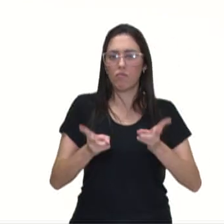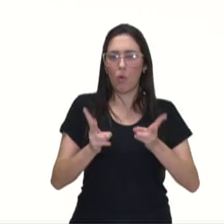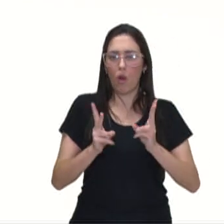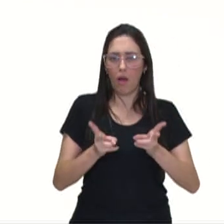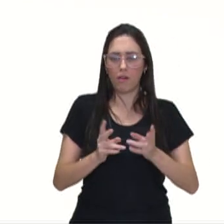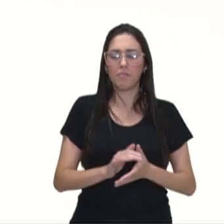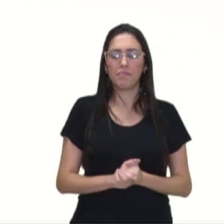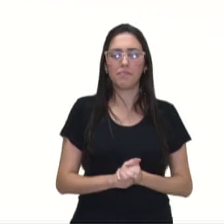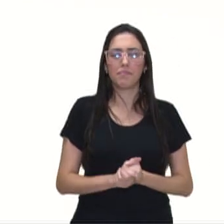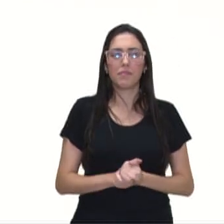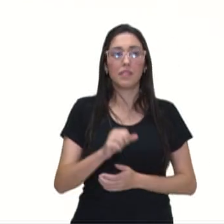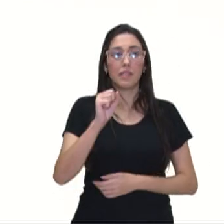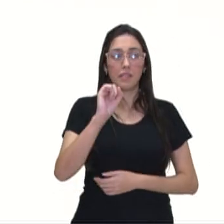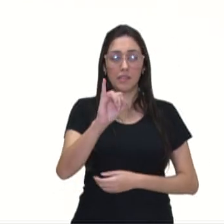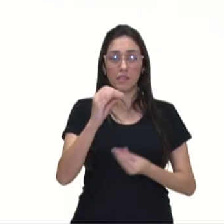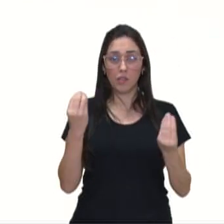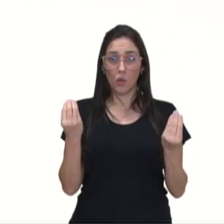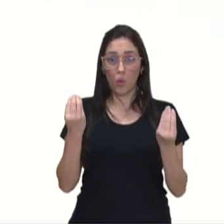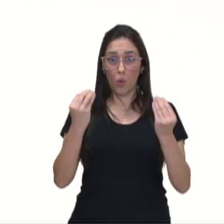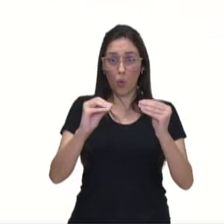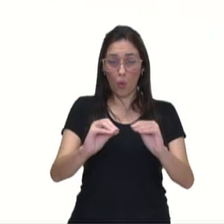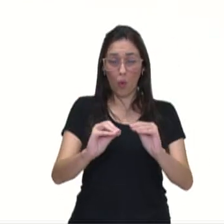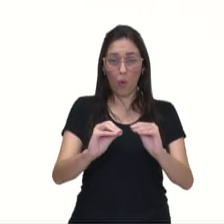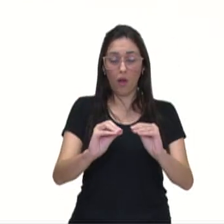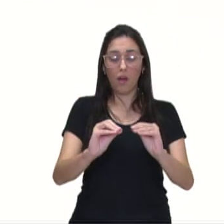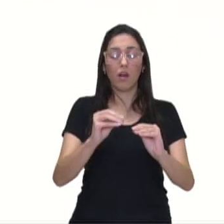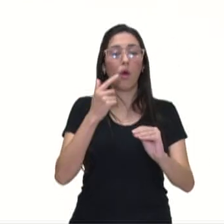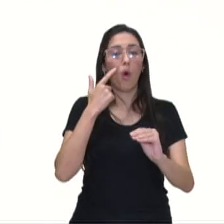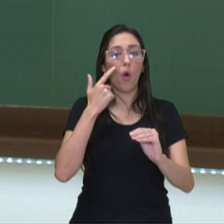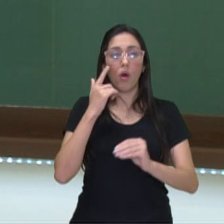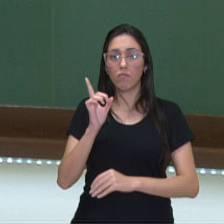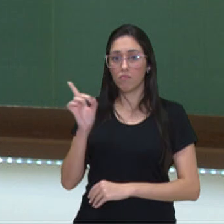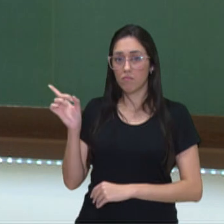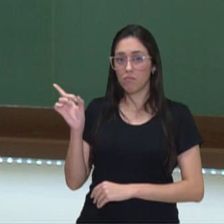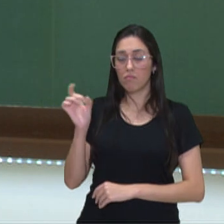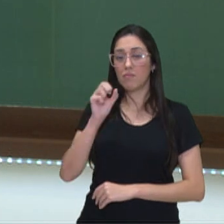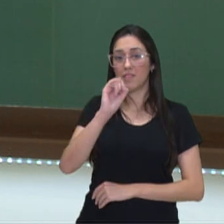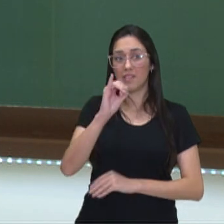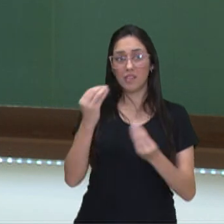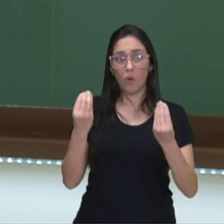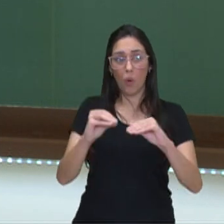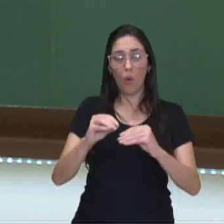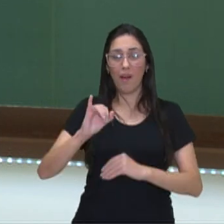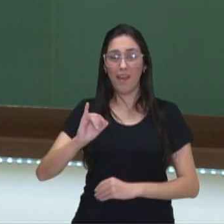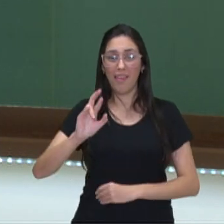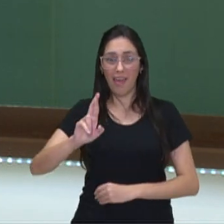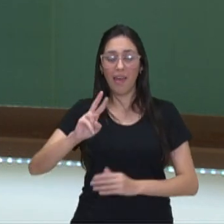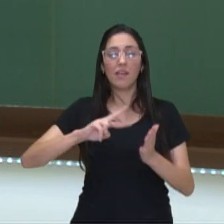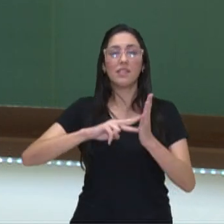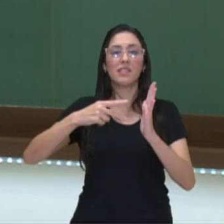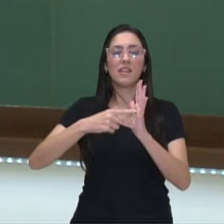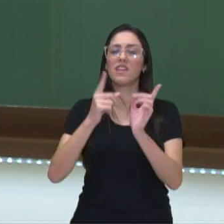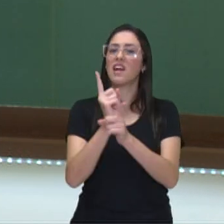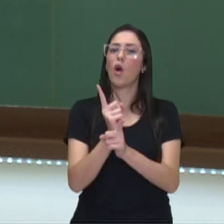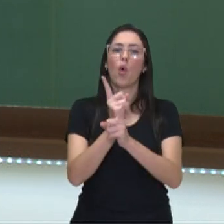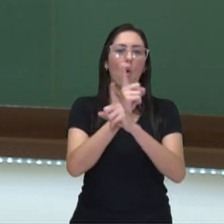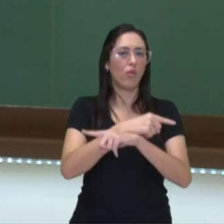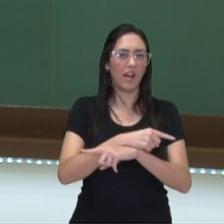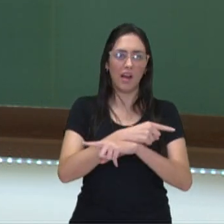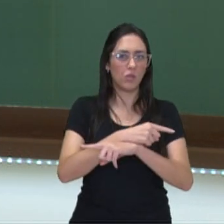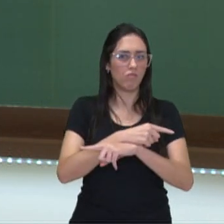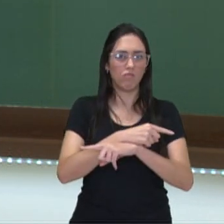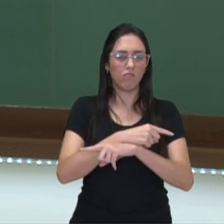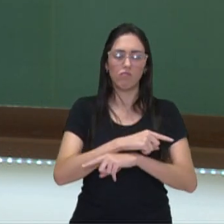olha só, acrescentei à frente, prefixo. Novamente terei uma ideia de oposição. É algo que